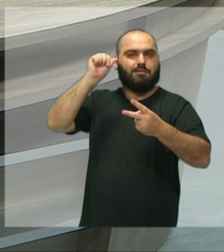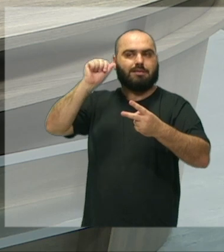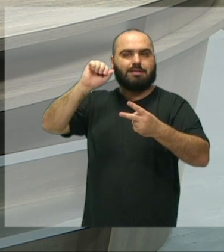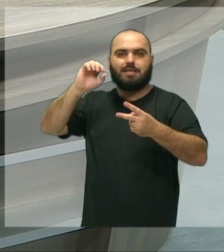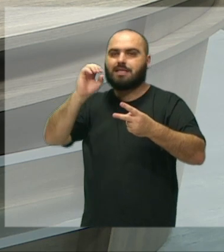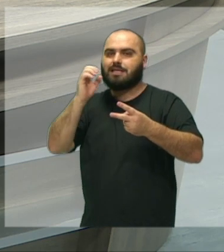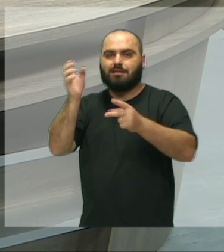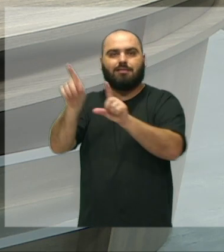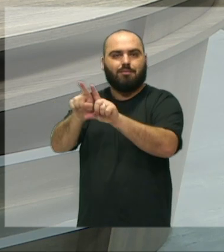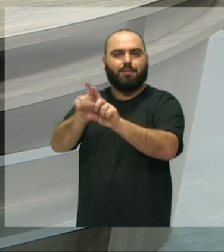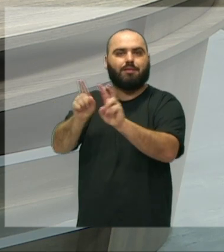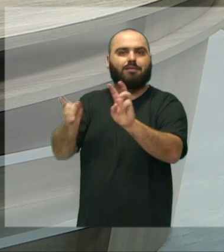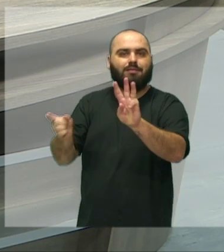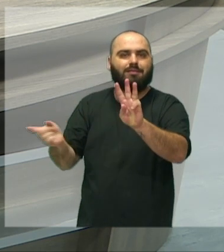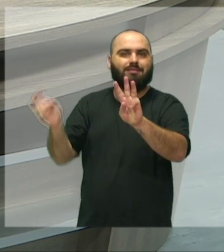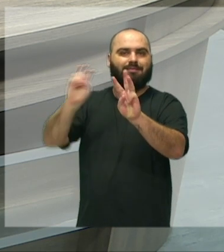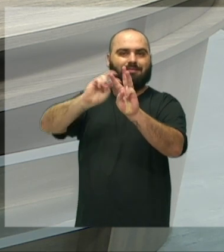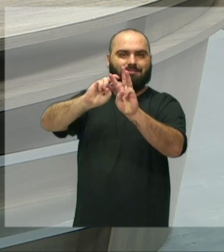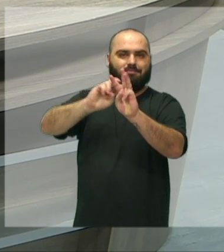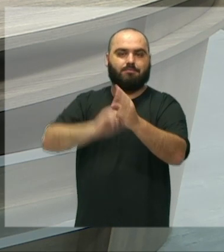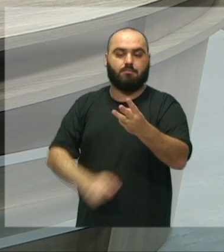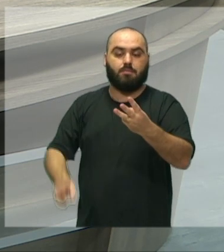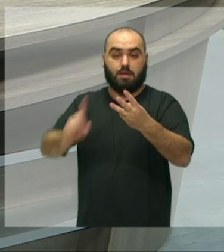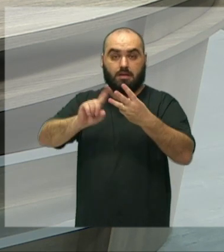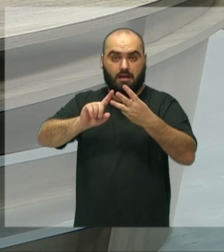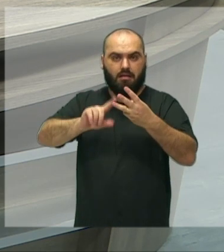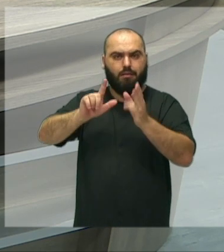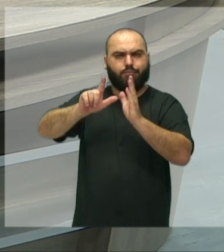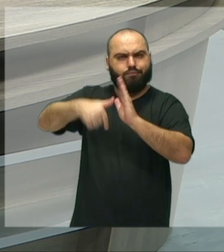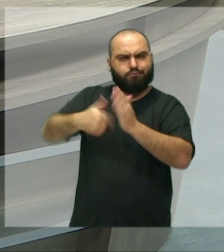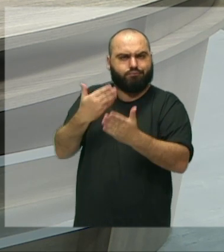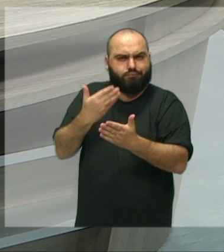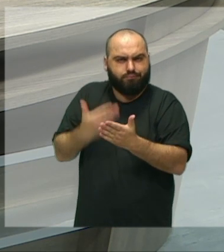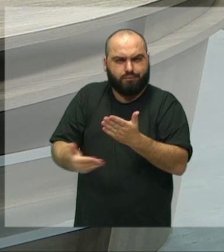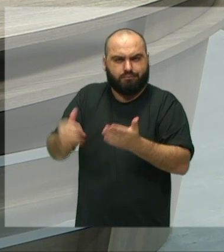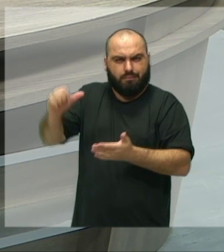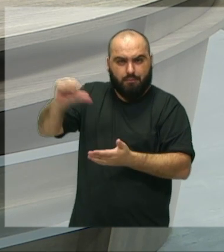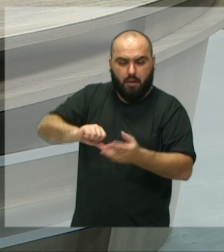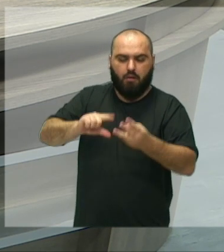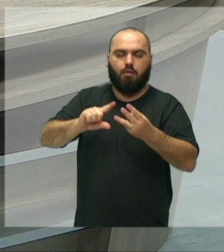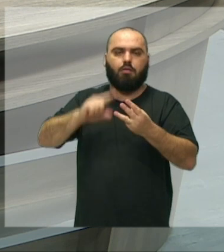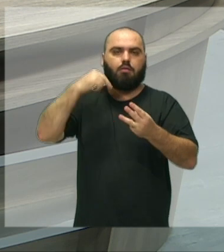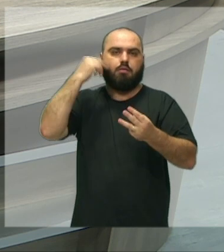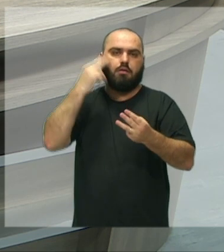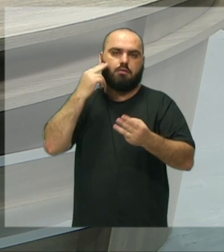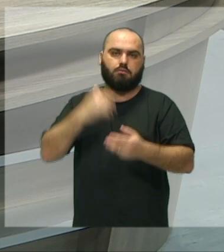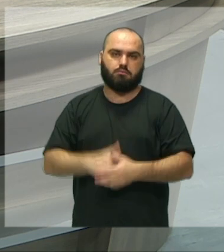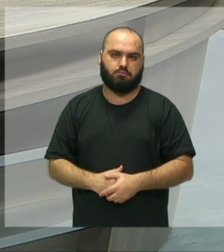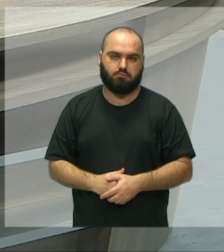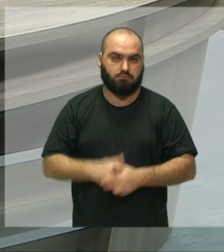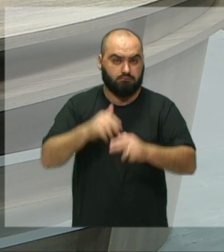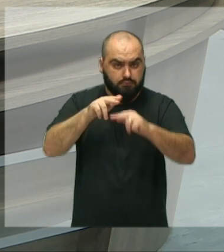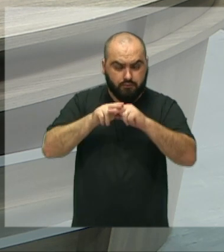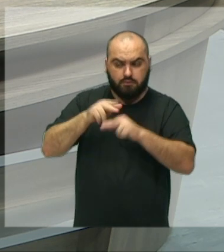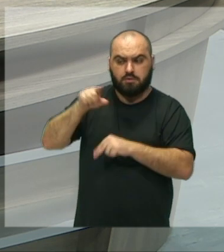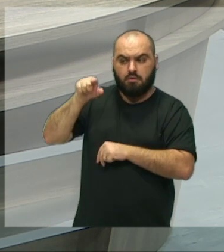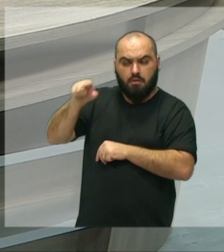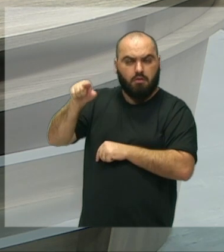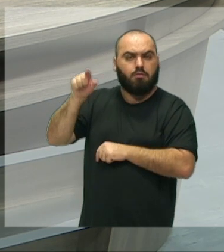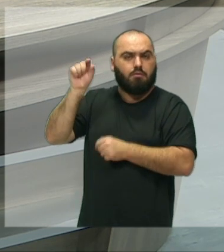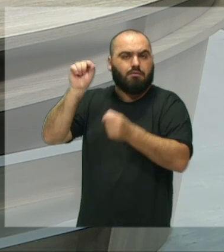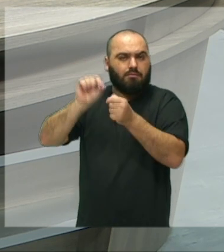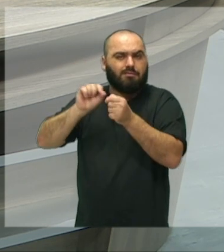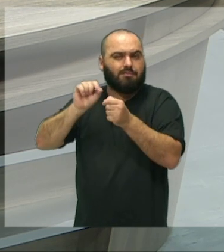E as mais atrasadas seria a raça negra. Então, eles fizeram uma leitura equivocada da teoria